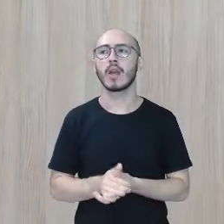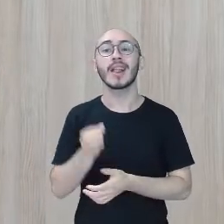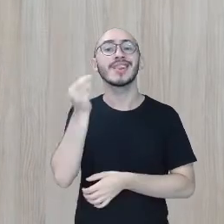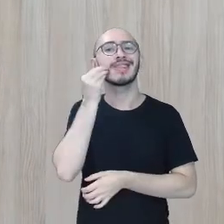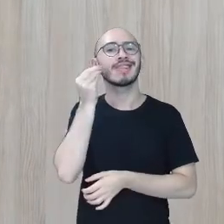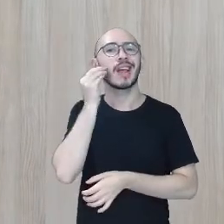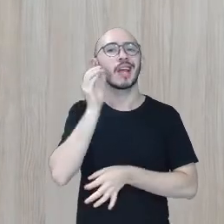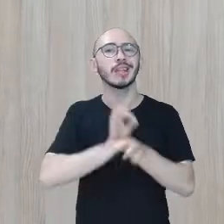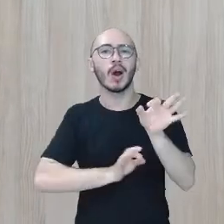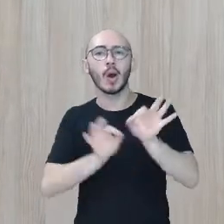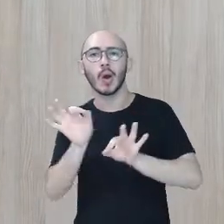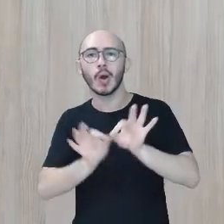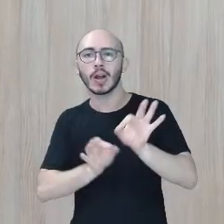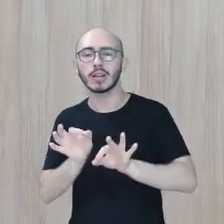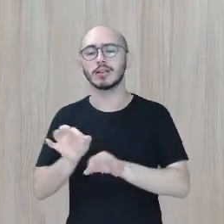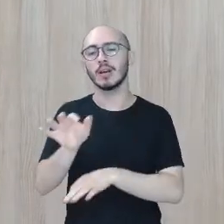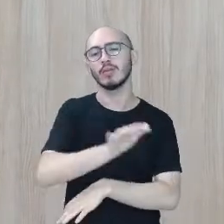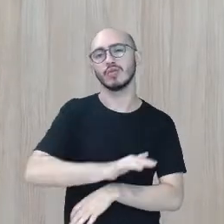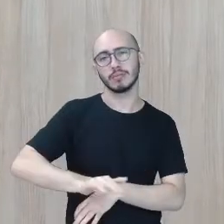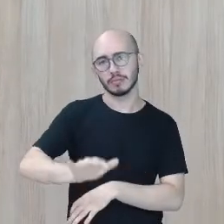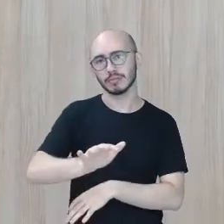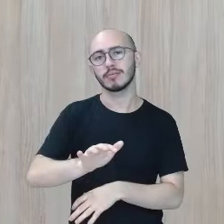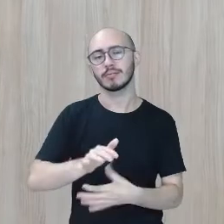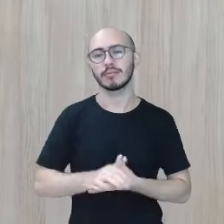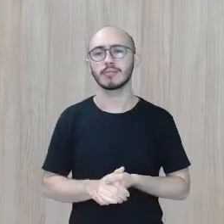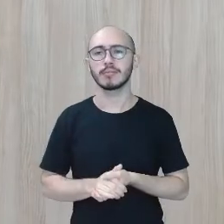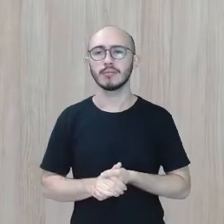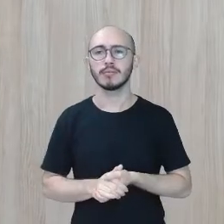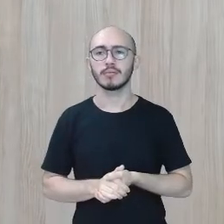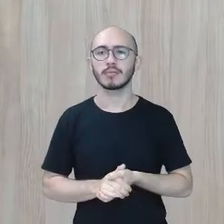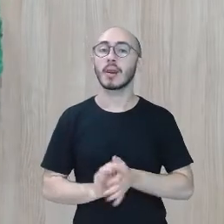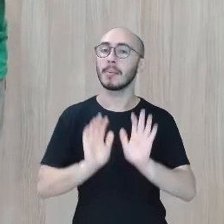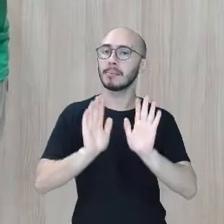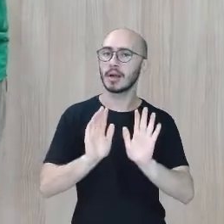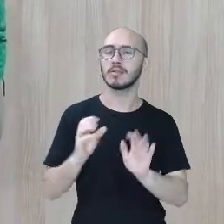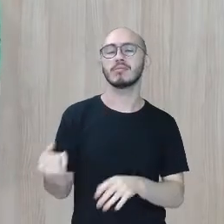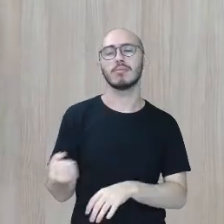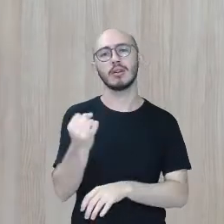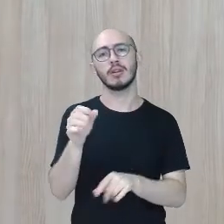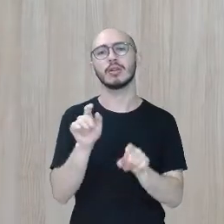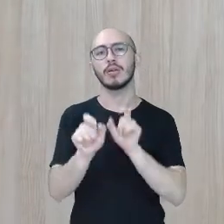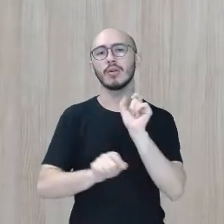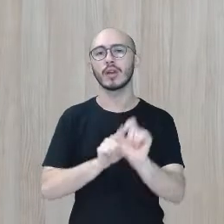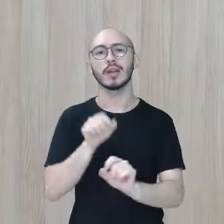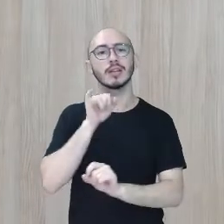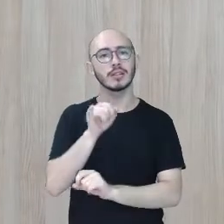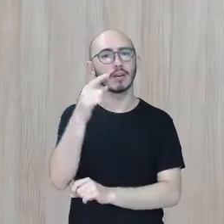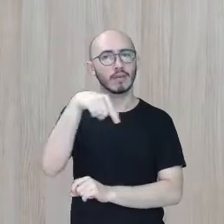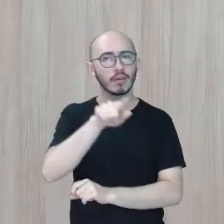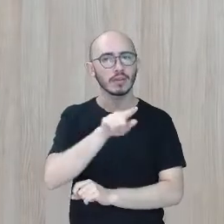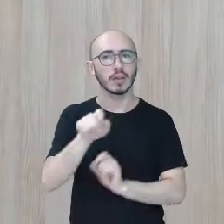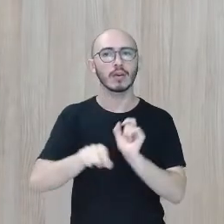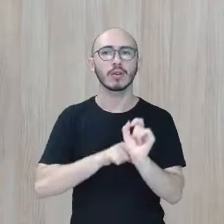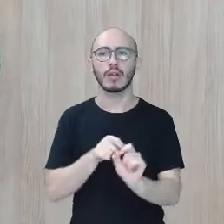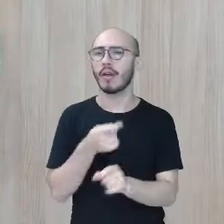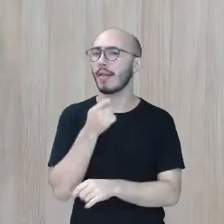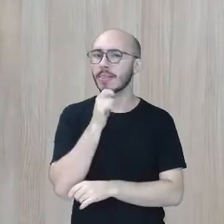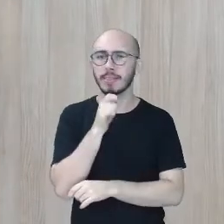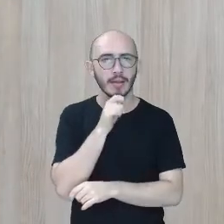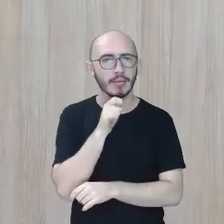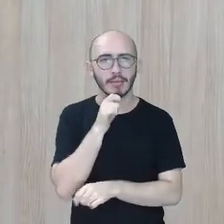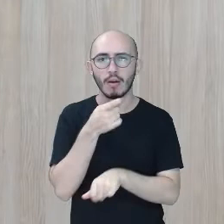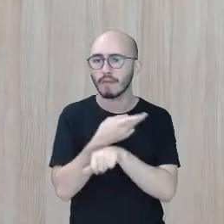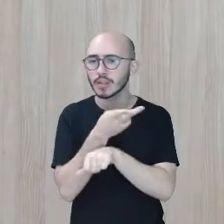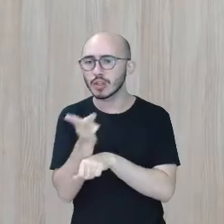maior organização, né, para o espaço, né. Então, assim, mas vale a pena, né. Se você ainda não